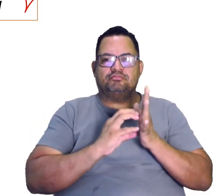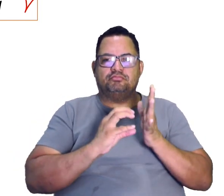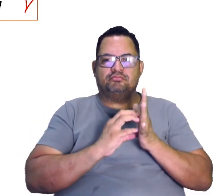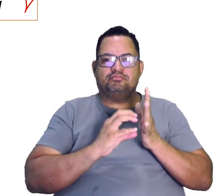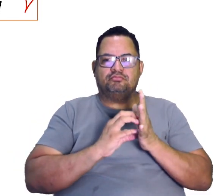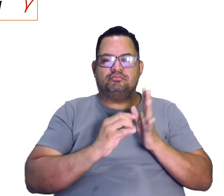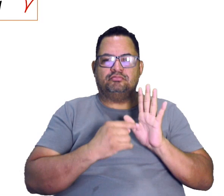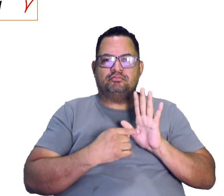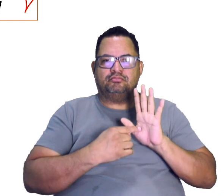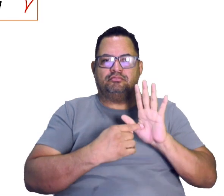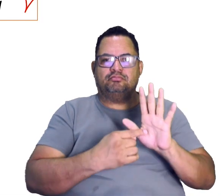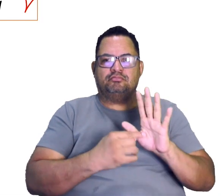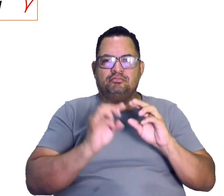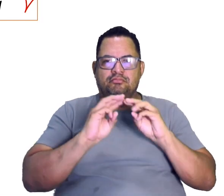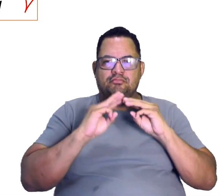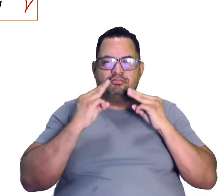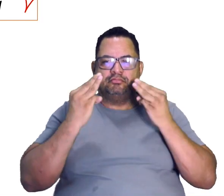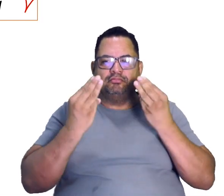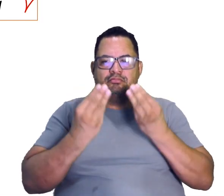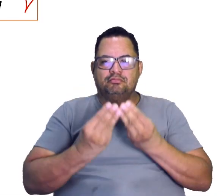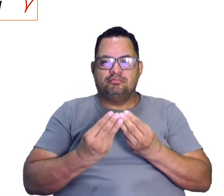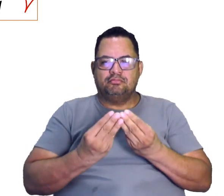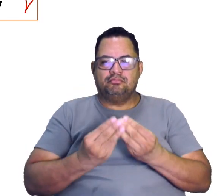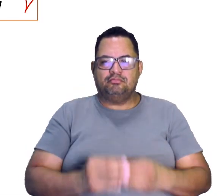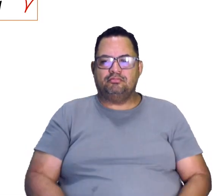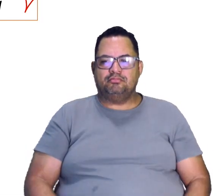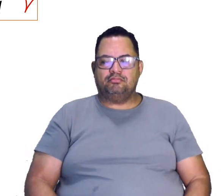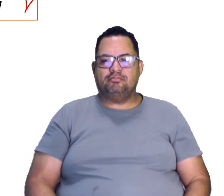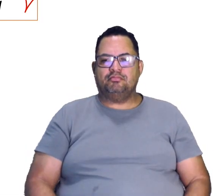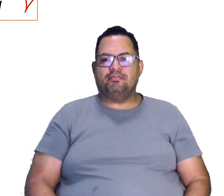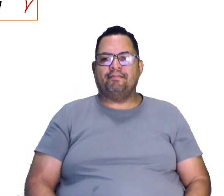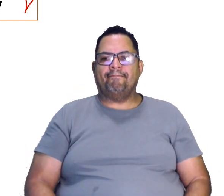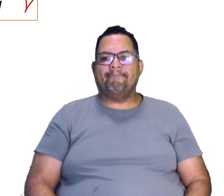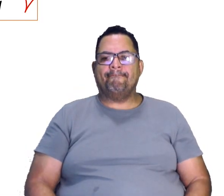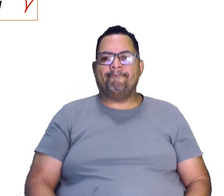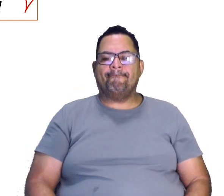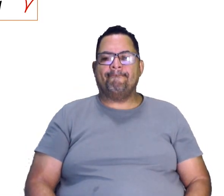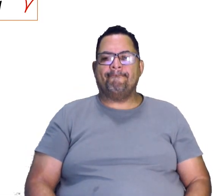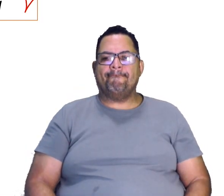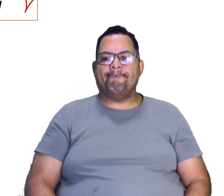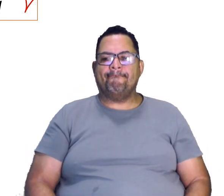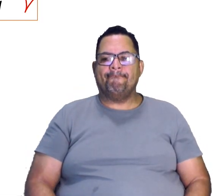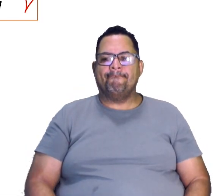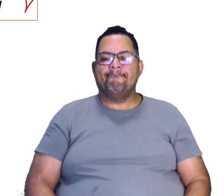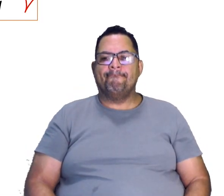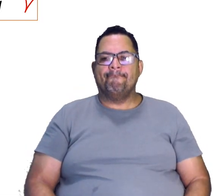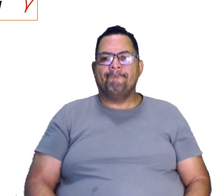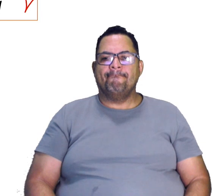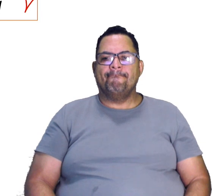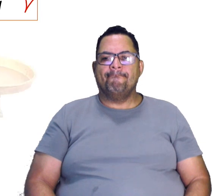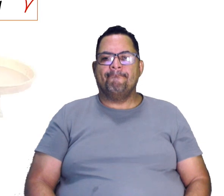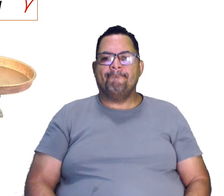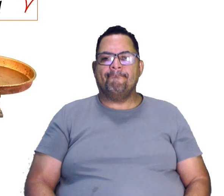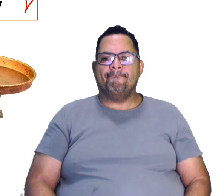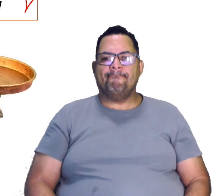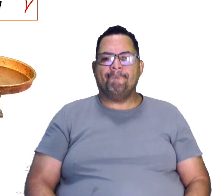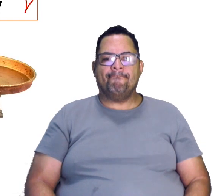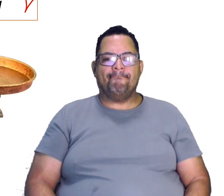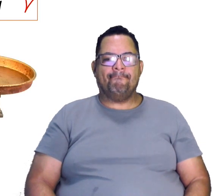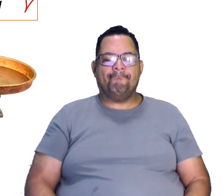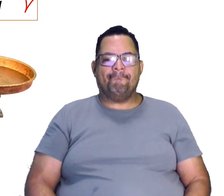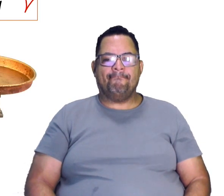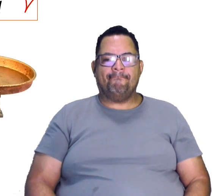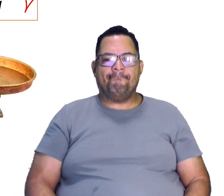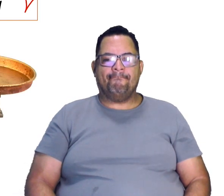que representam a grandeza denominada de massa. E na sequência, olha